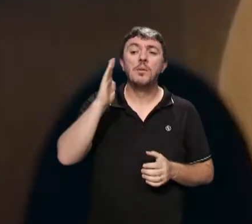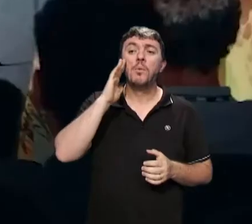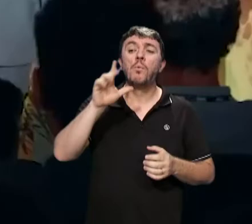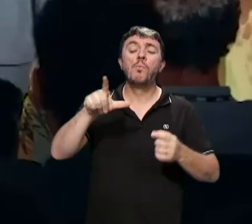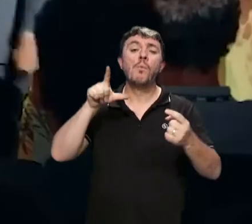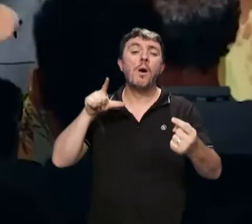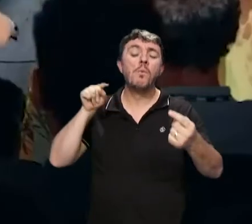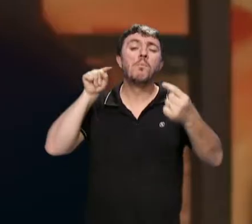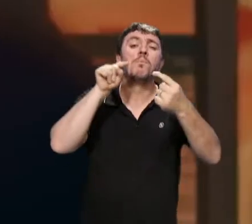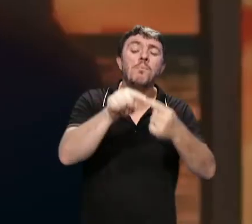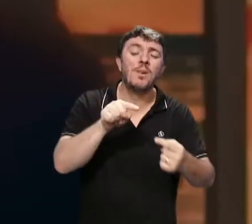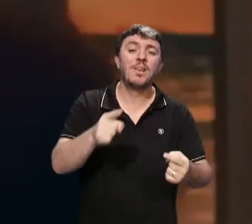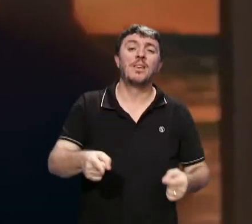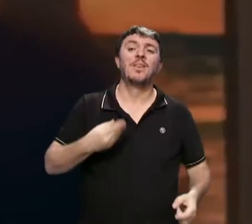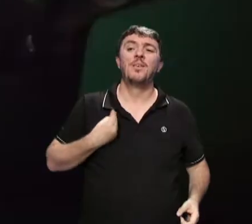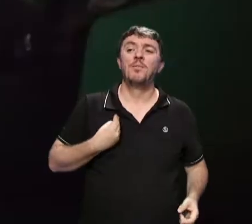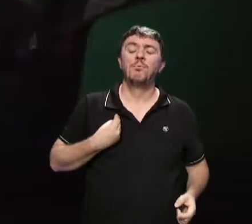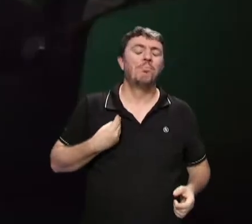Não.